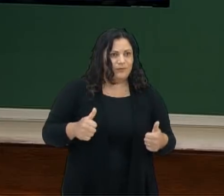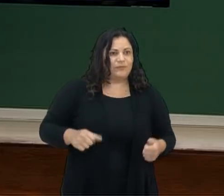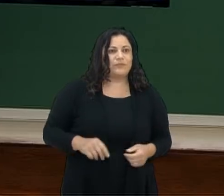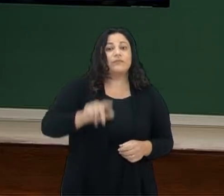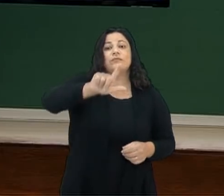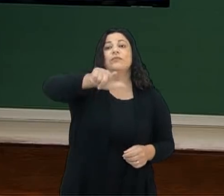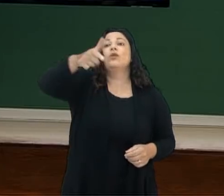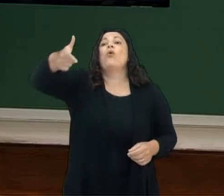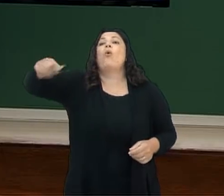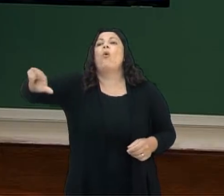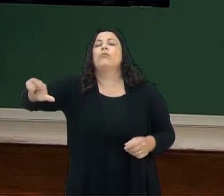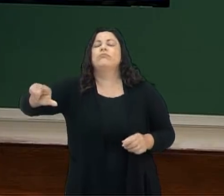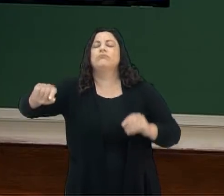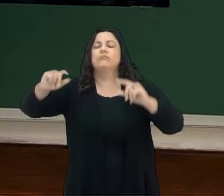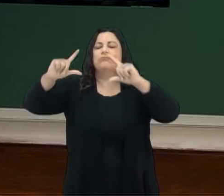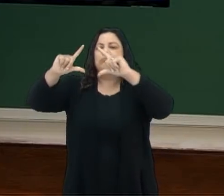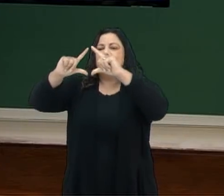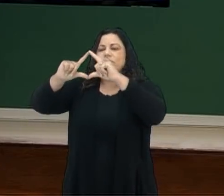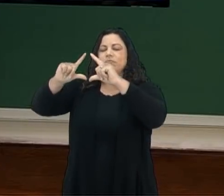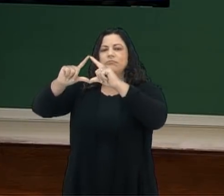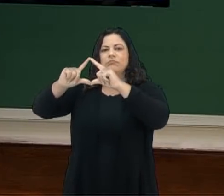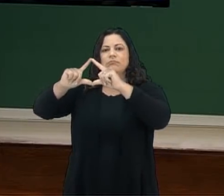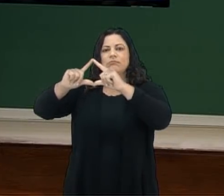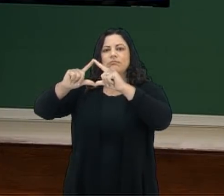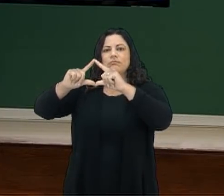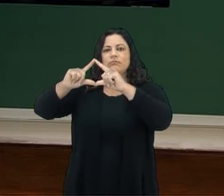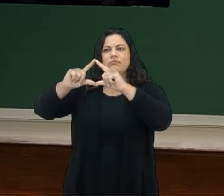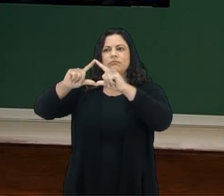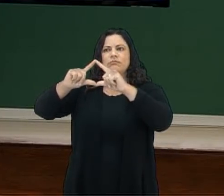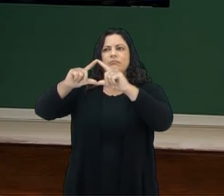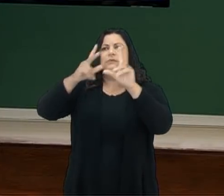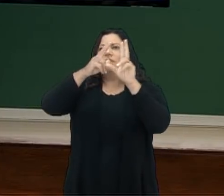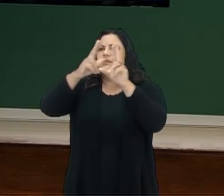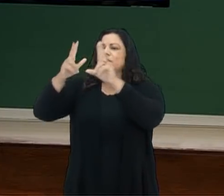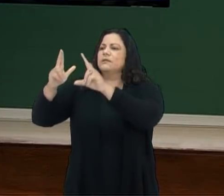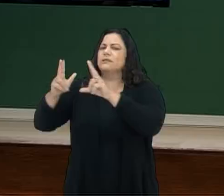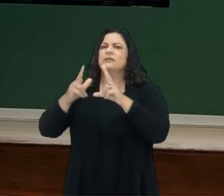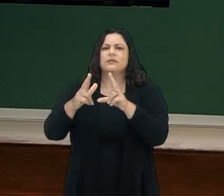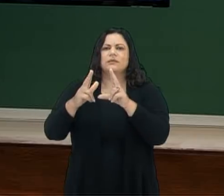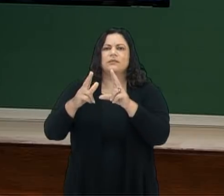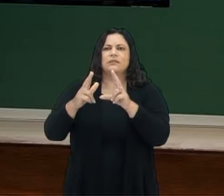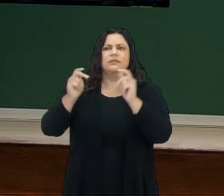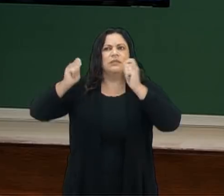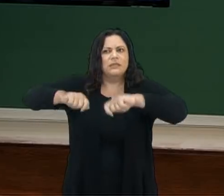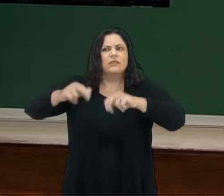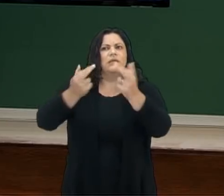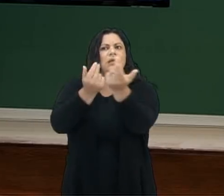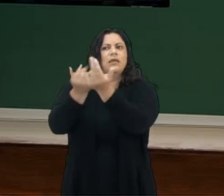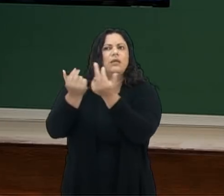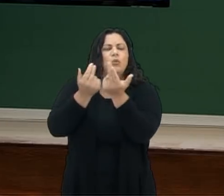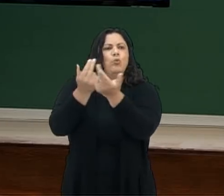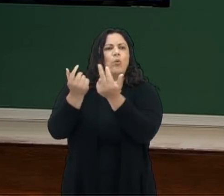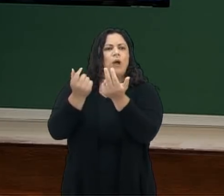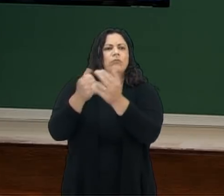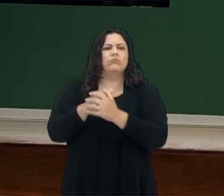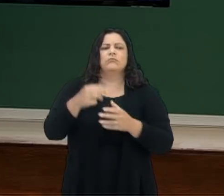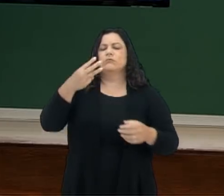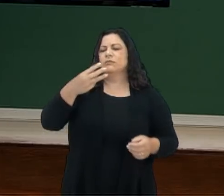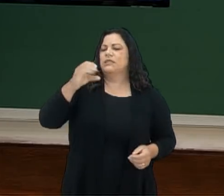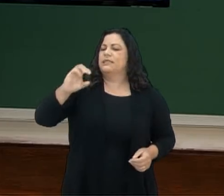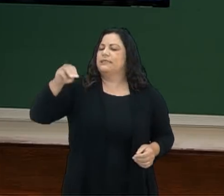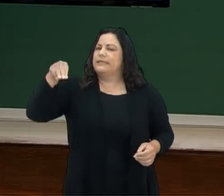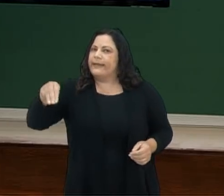outro polígono regular, neste caso é um triângulo. E todos os lados são iguais. Esse lado é 3 centímetros, esse lado